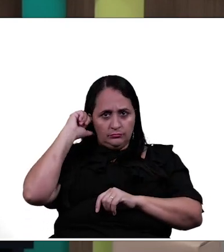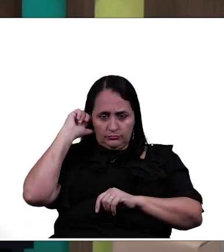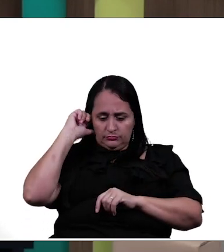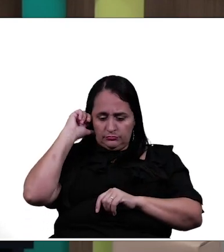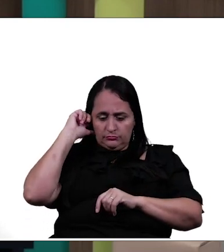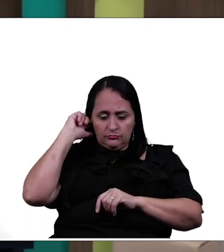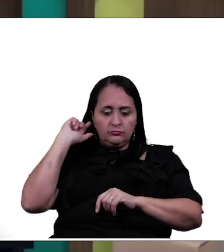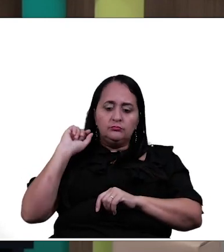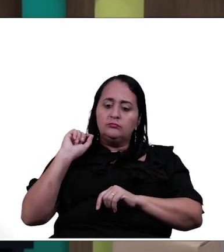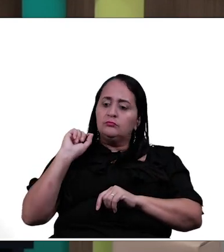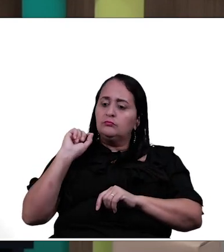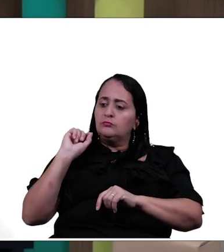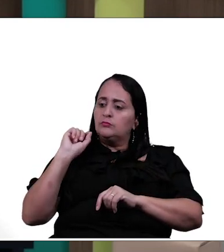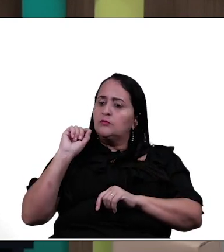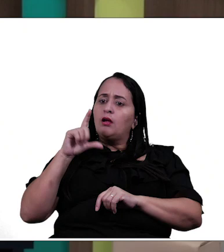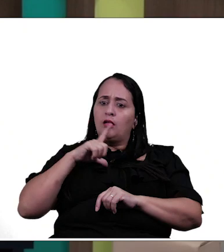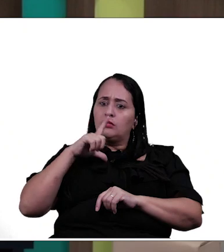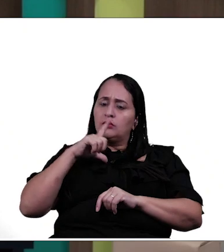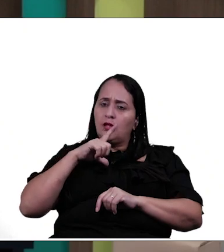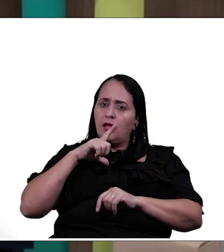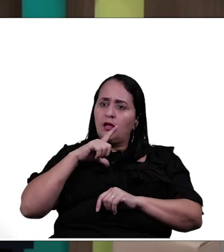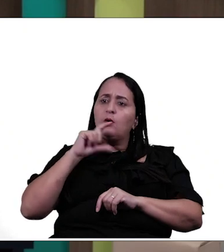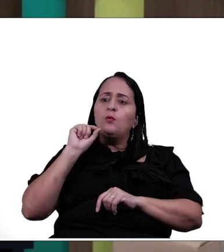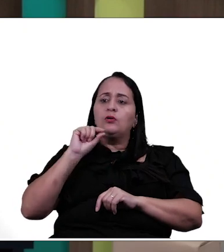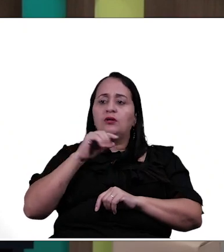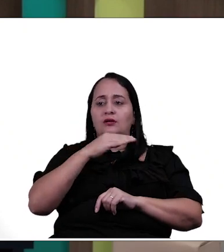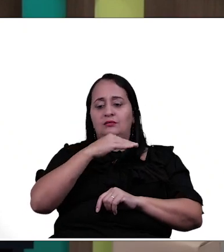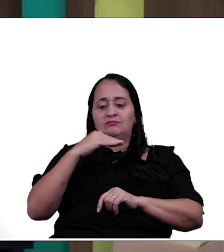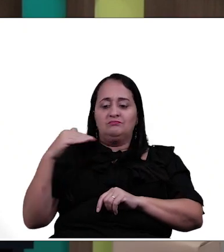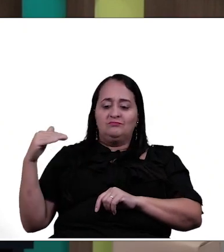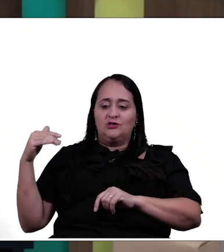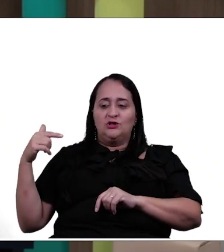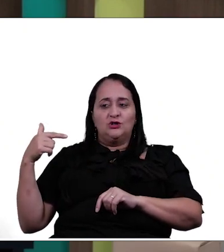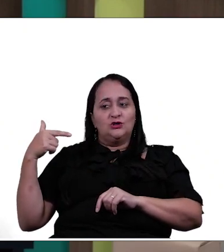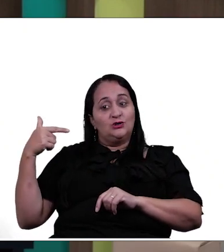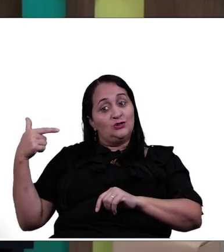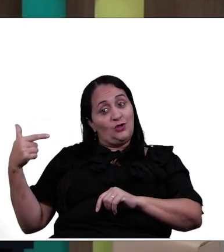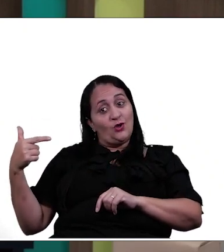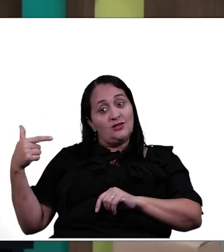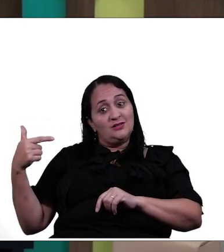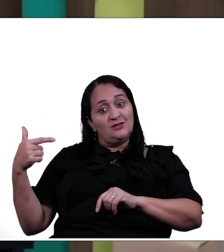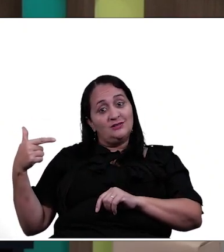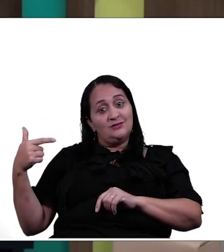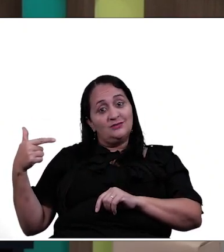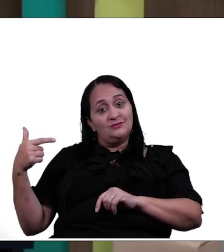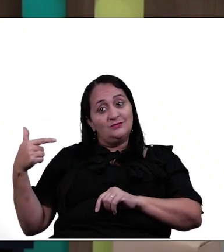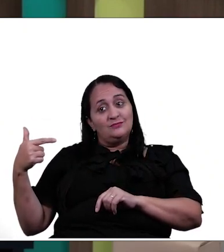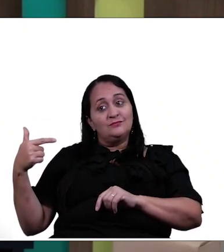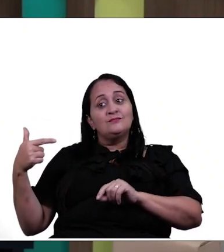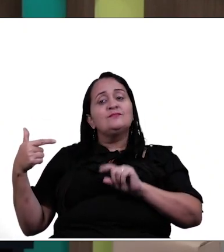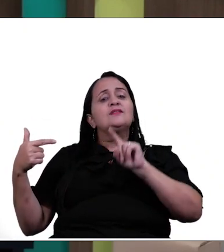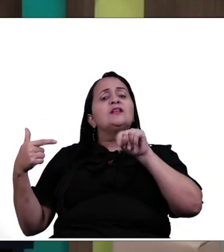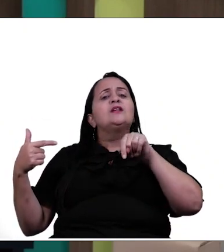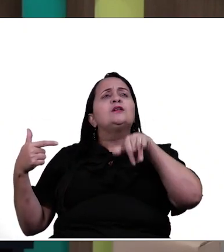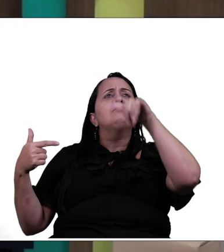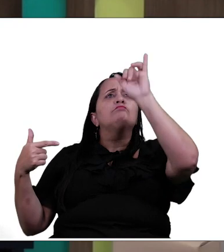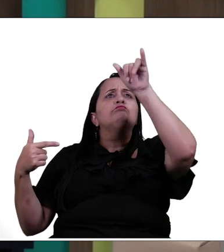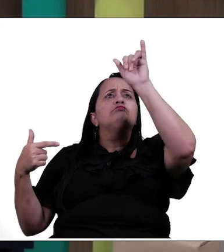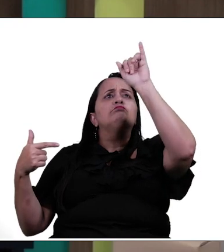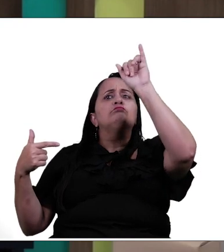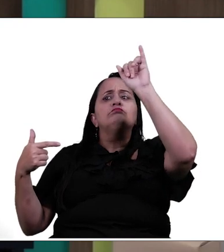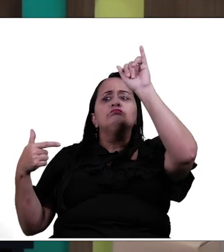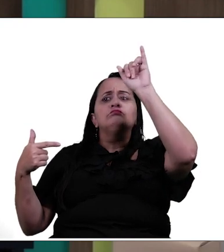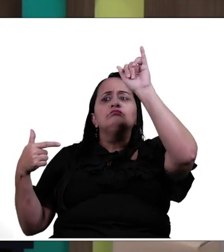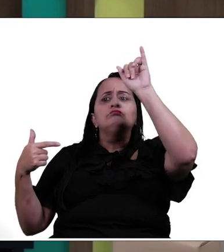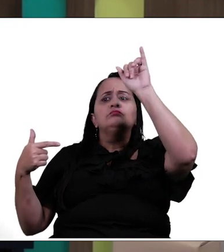Quanto é 12 menos 1? É 11 sobre 90. Você que está do outro